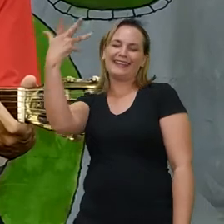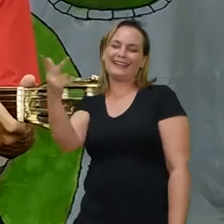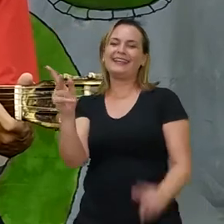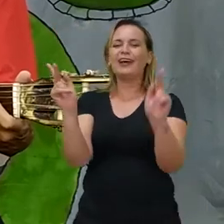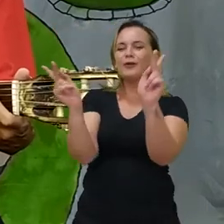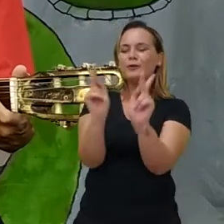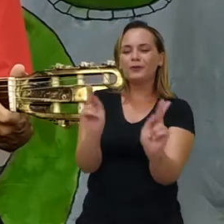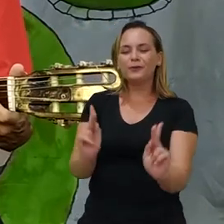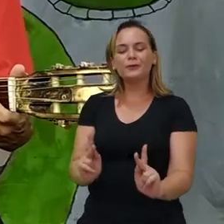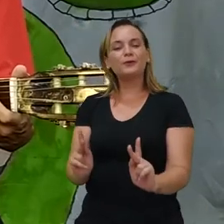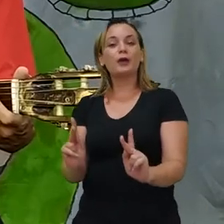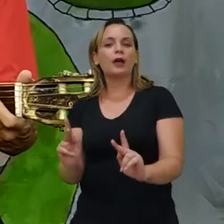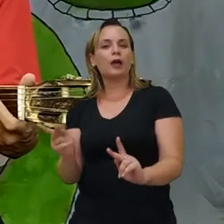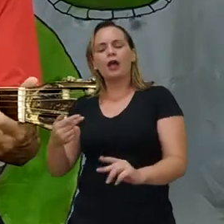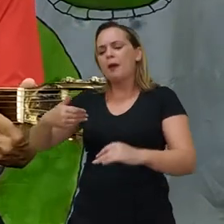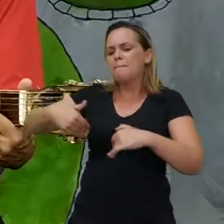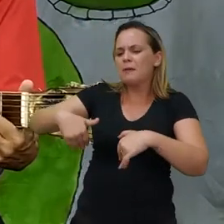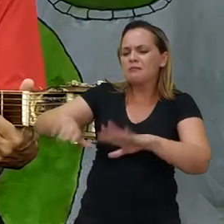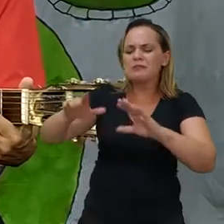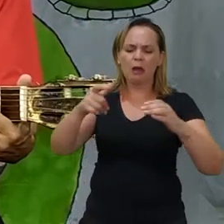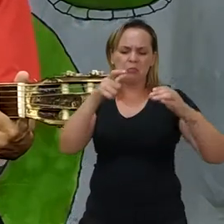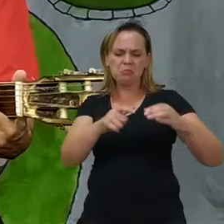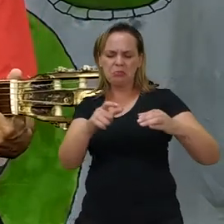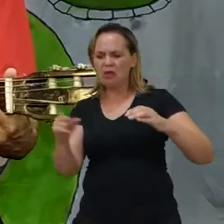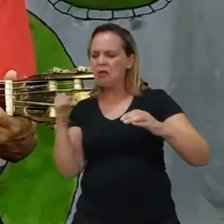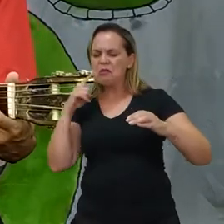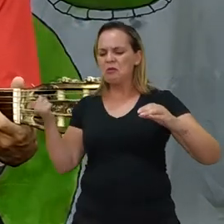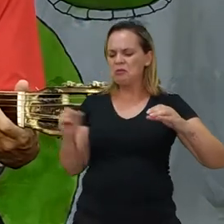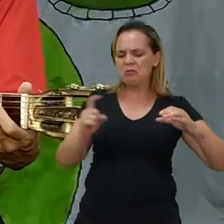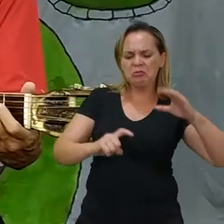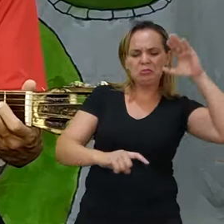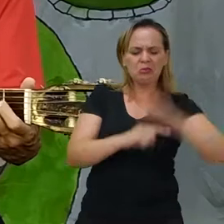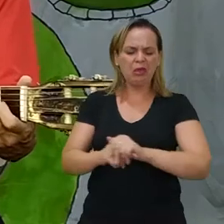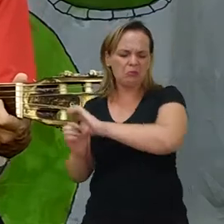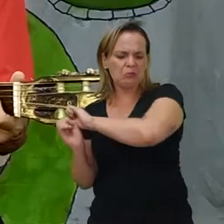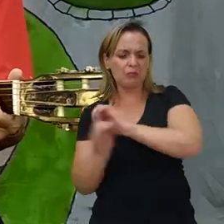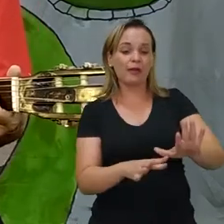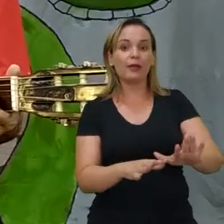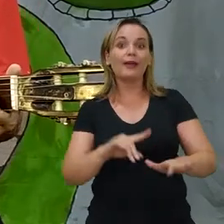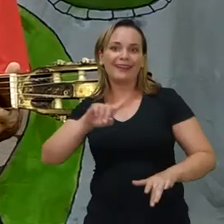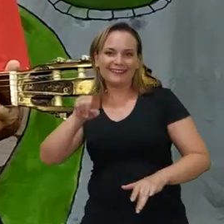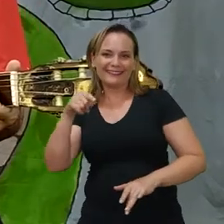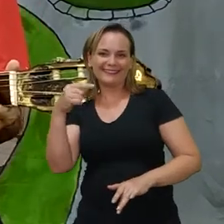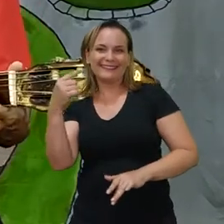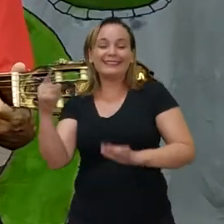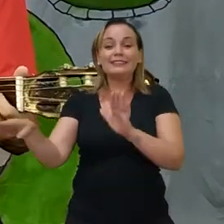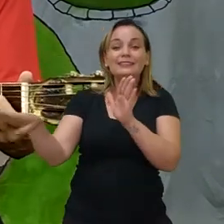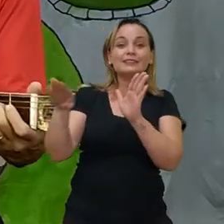pazes. Mandou embora essa sua ratoeira. E com isso, logo foi chegando o